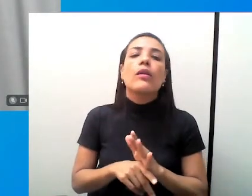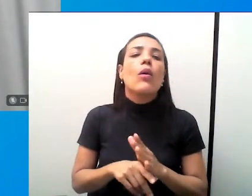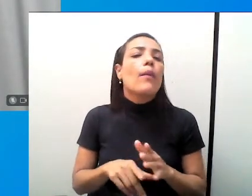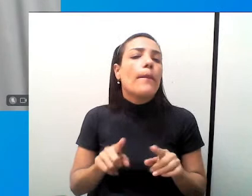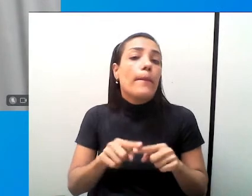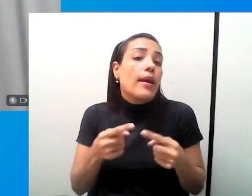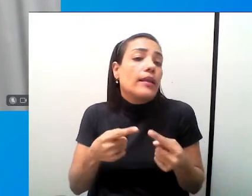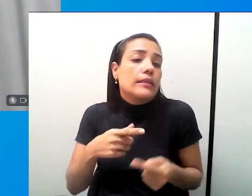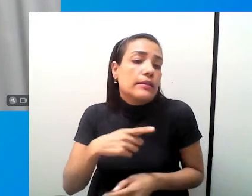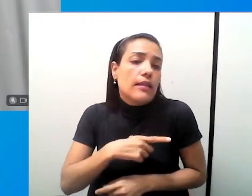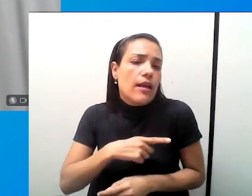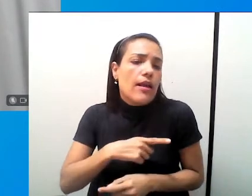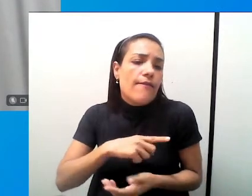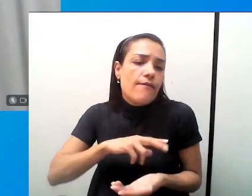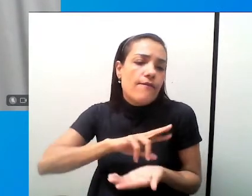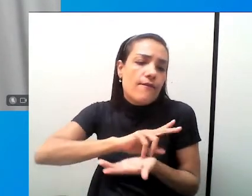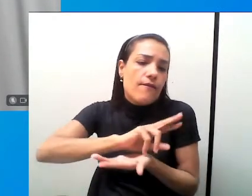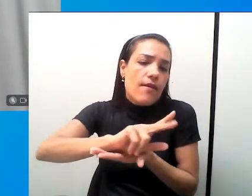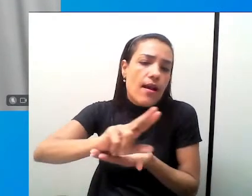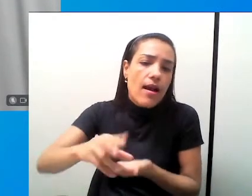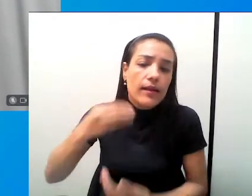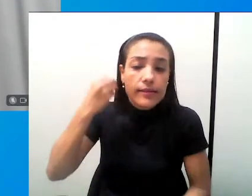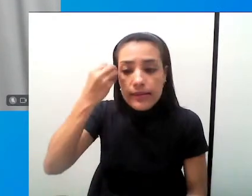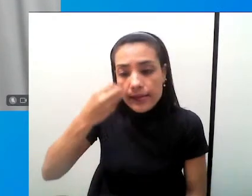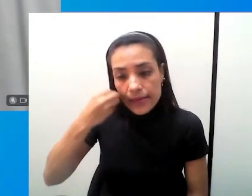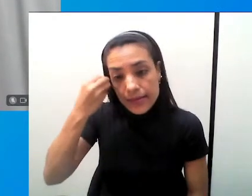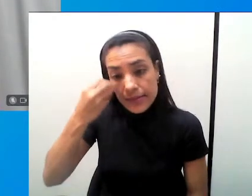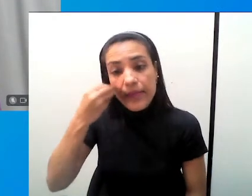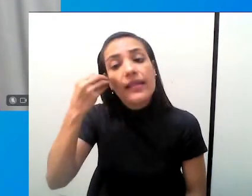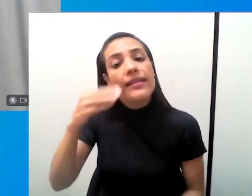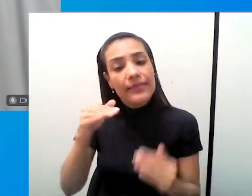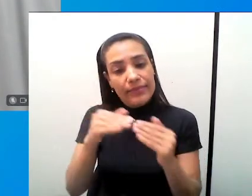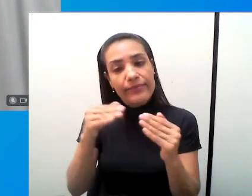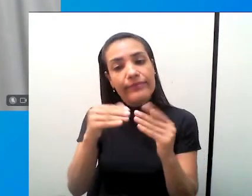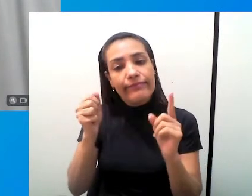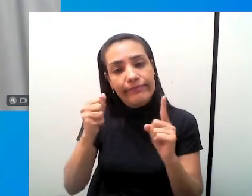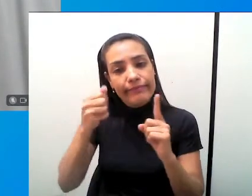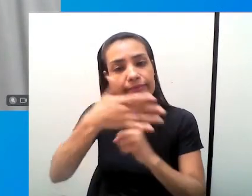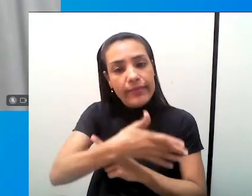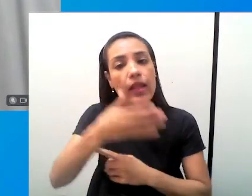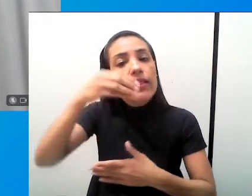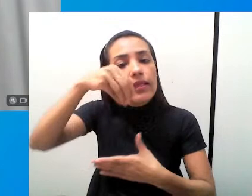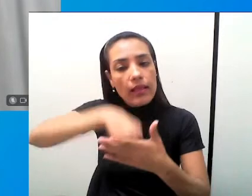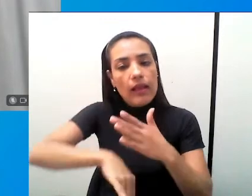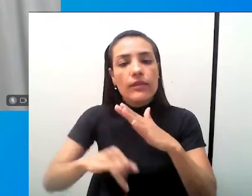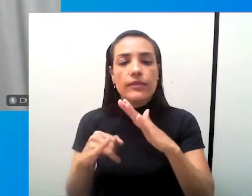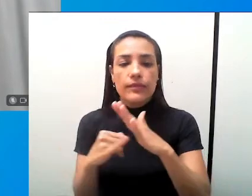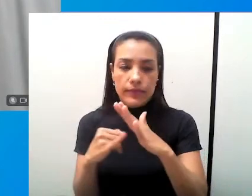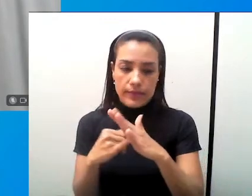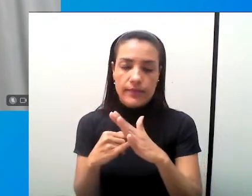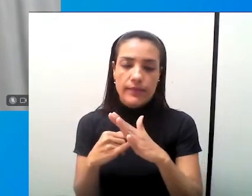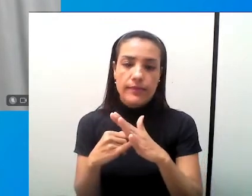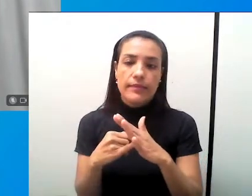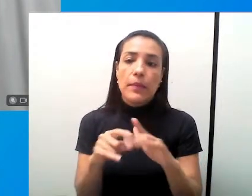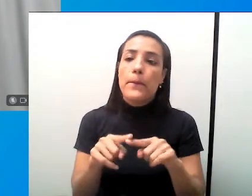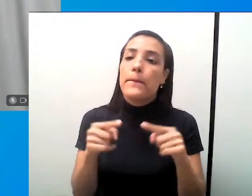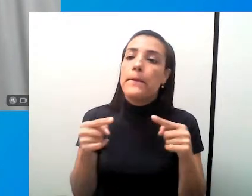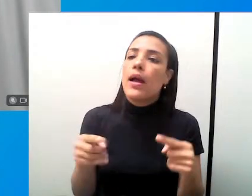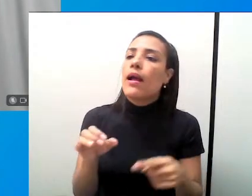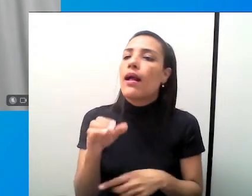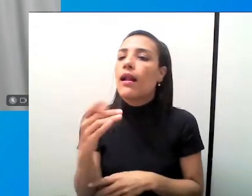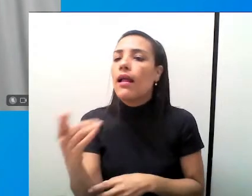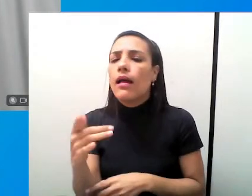experiências interessantes de extensão, né, dentro da instituição. E claro, né, que como todo processo